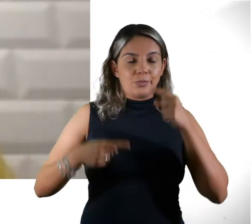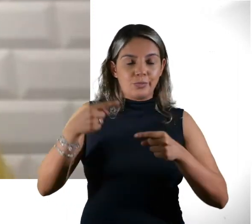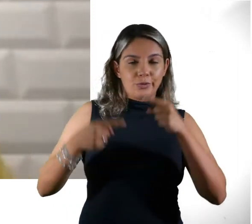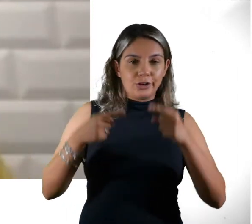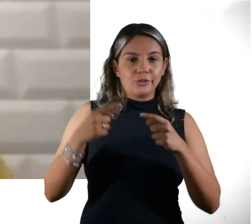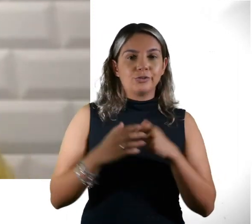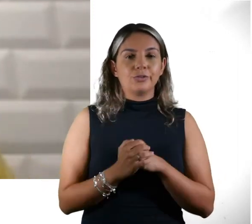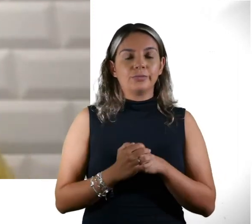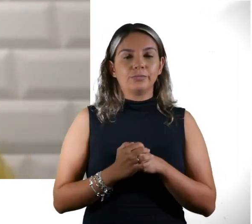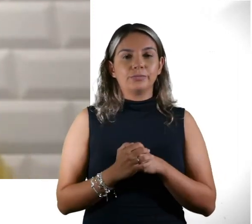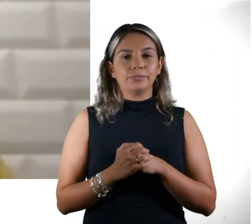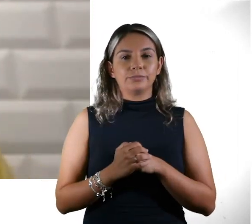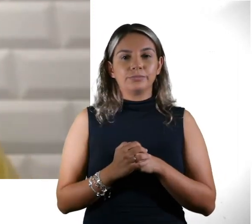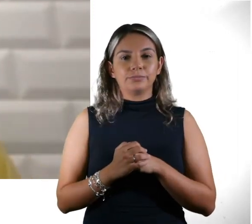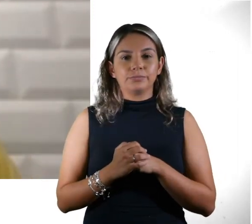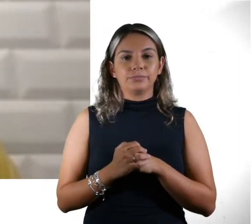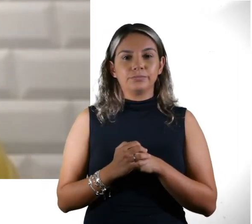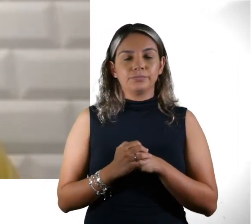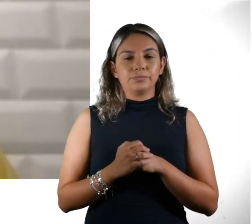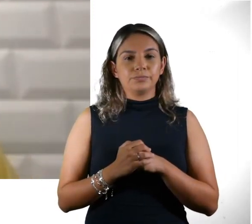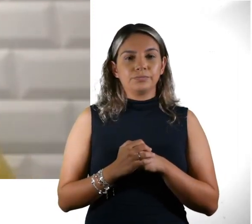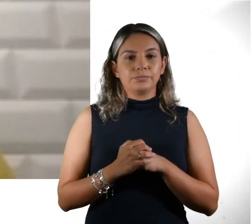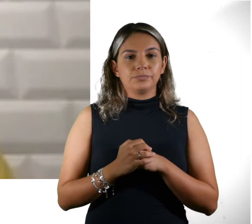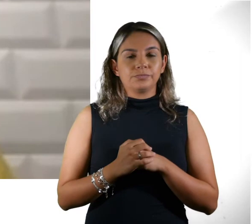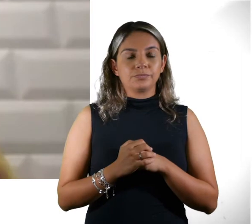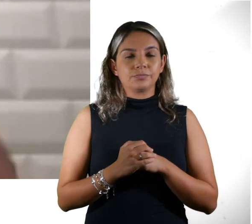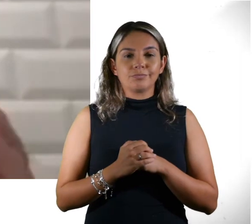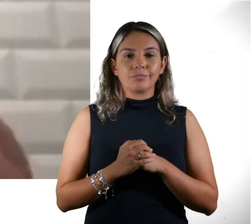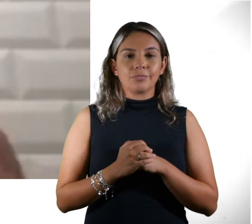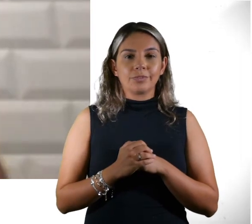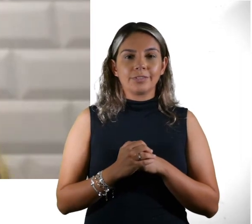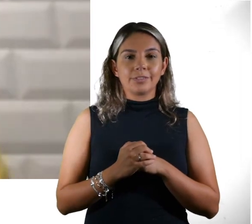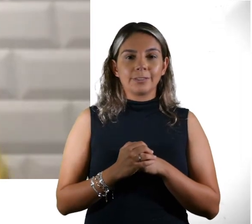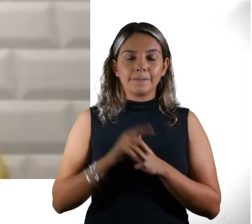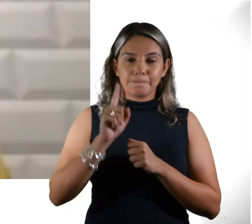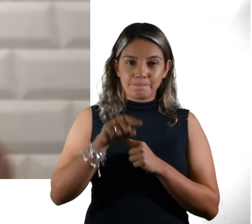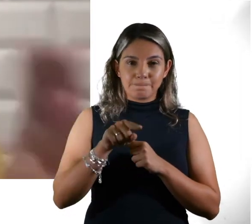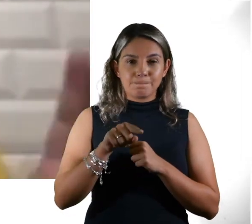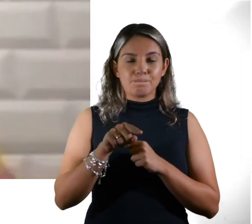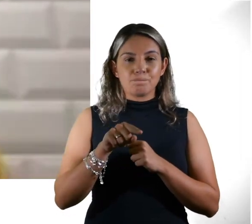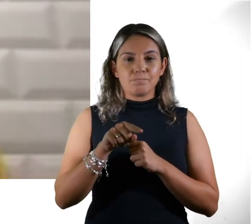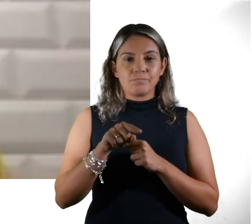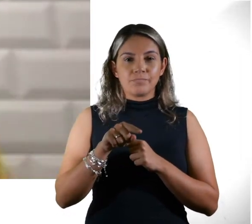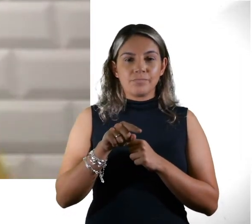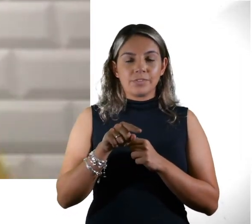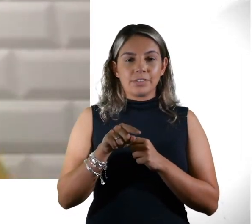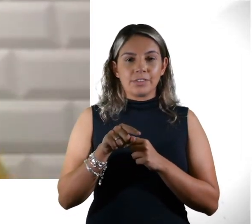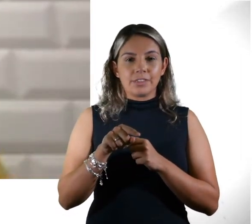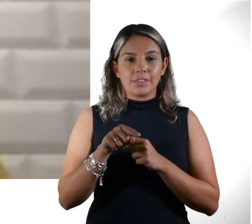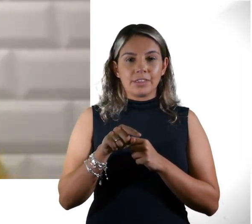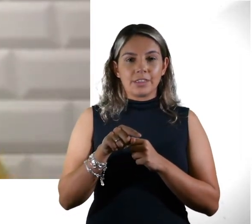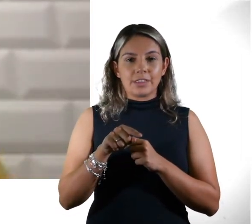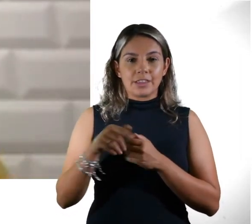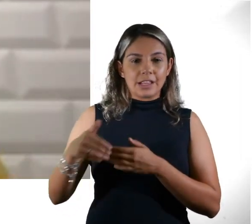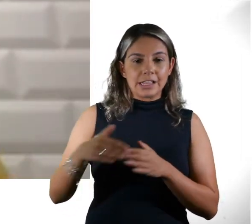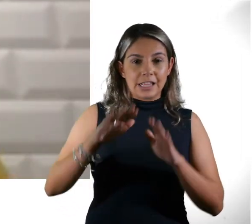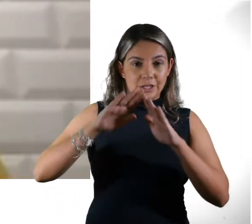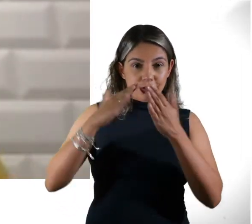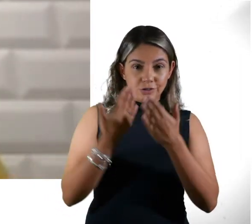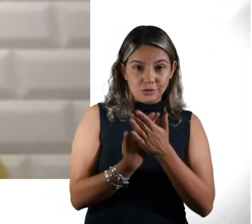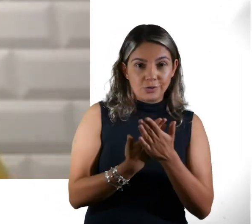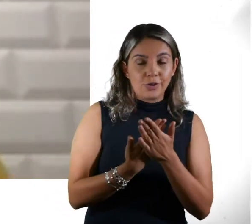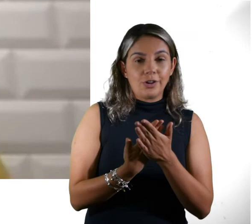projeto nacionalista. E, portanto, esta vertente, não é? Esta escola